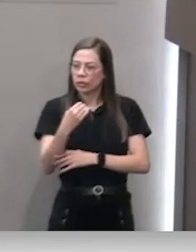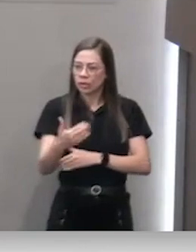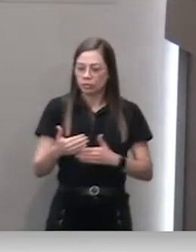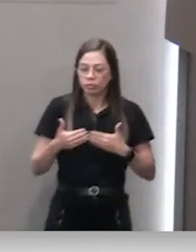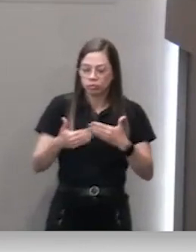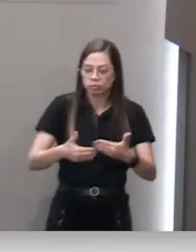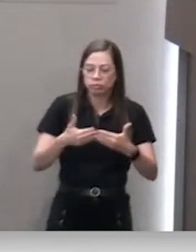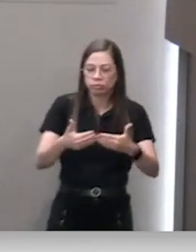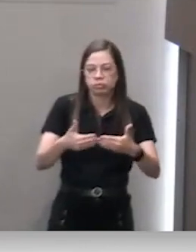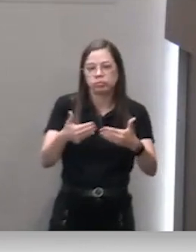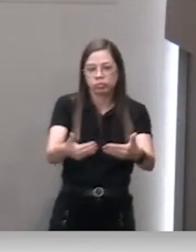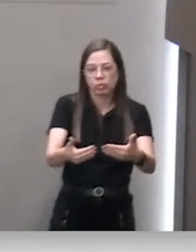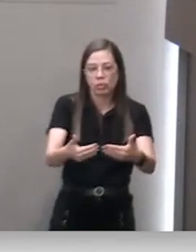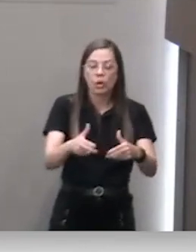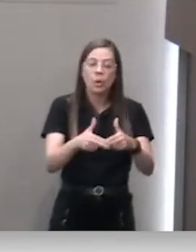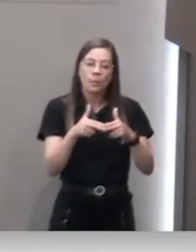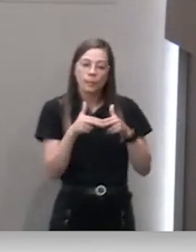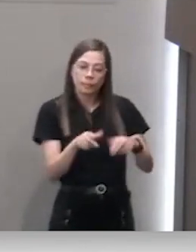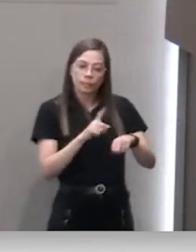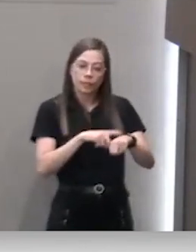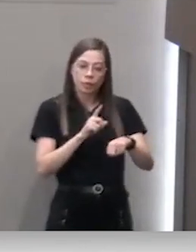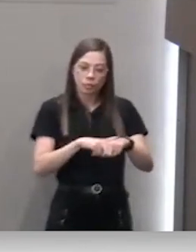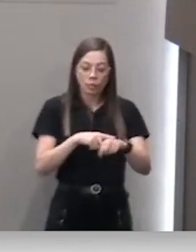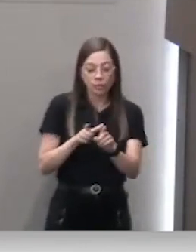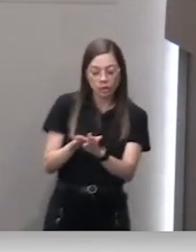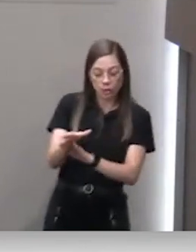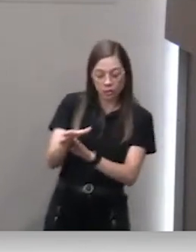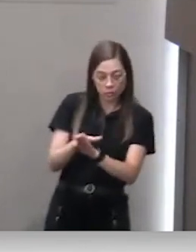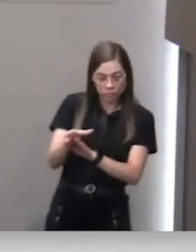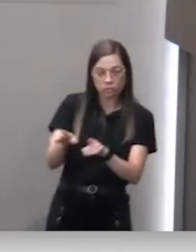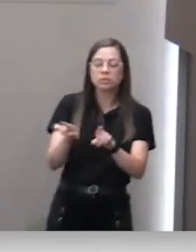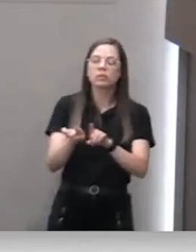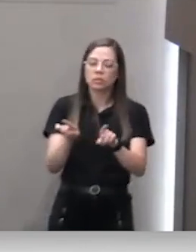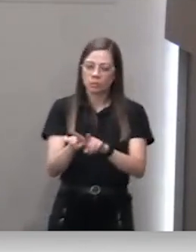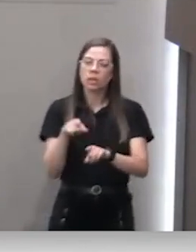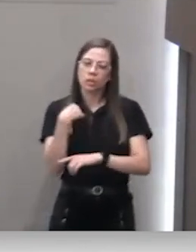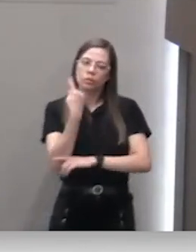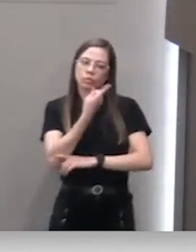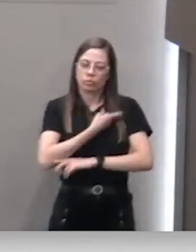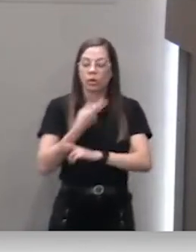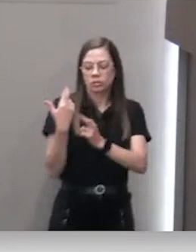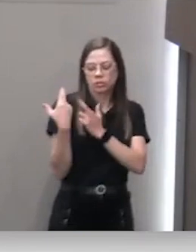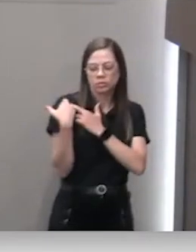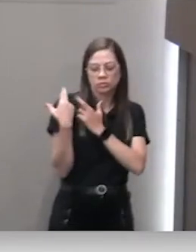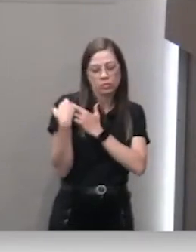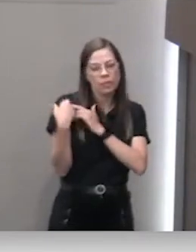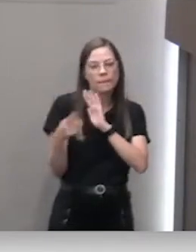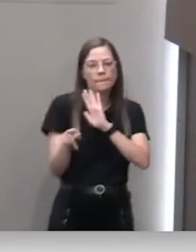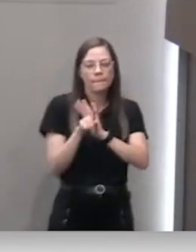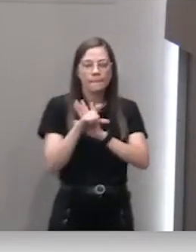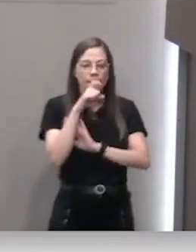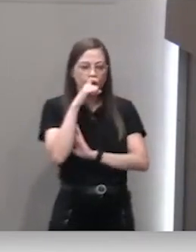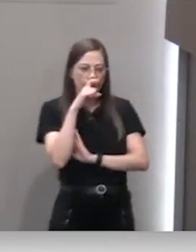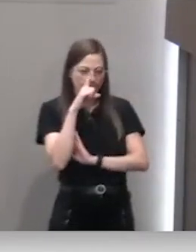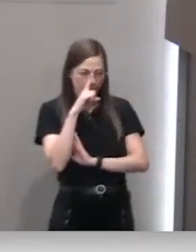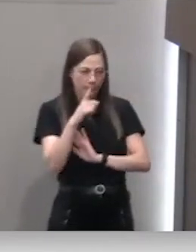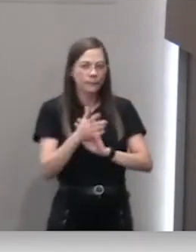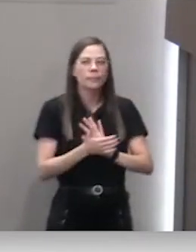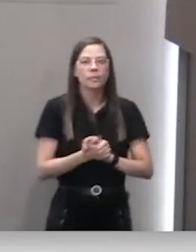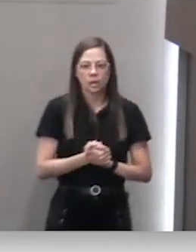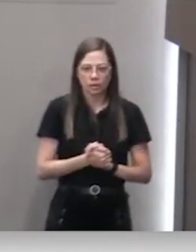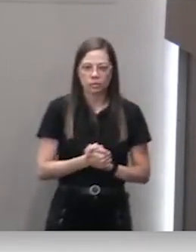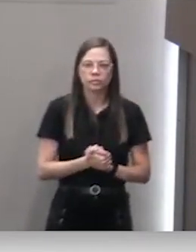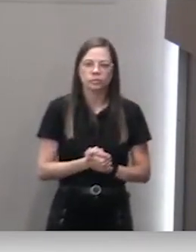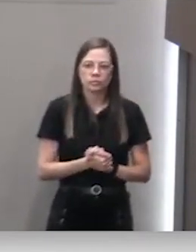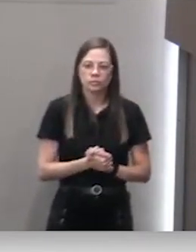frente. Portanto, na hora de orientá-los, também cabe a primeira obrigação e o dever de vigilância a esses